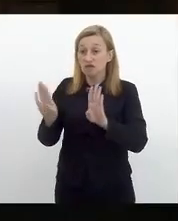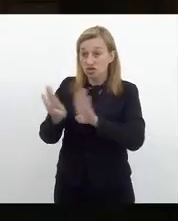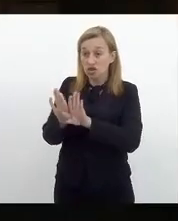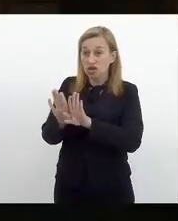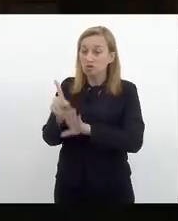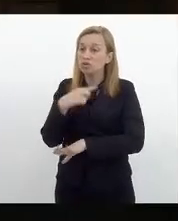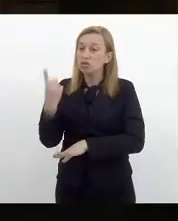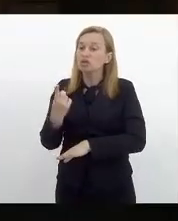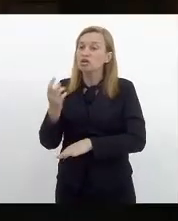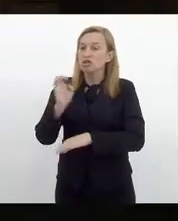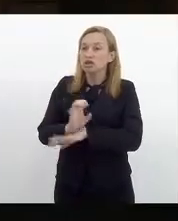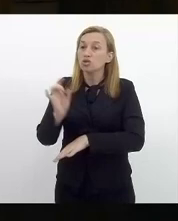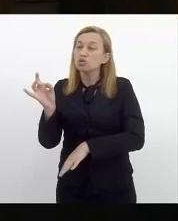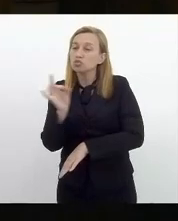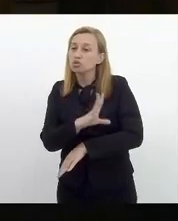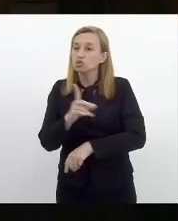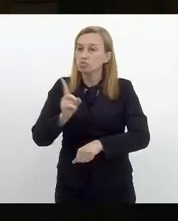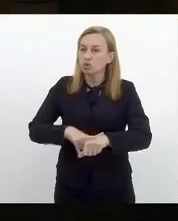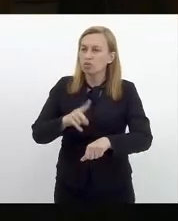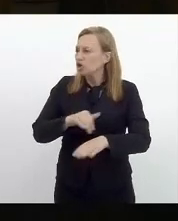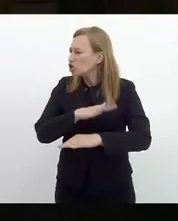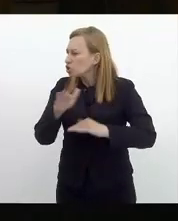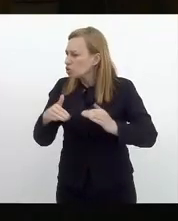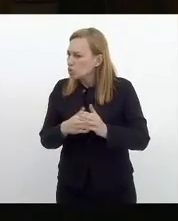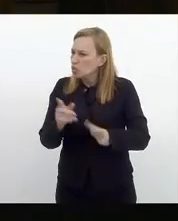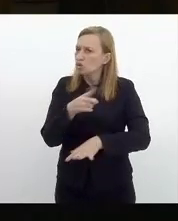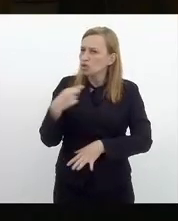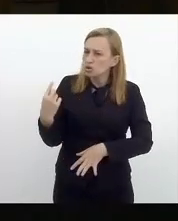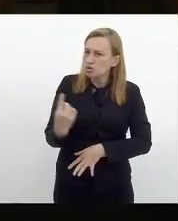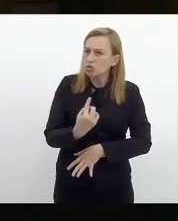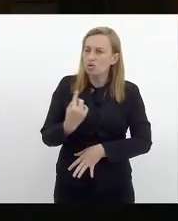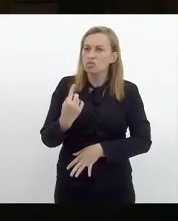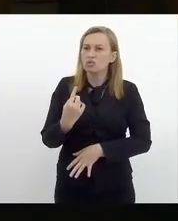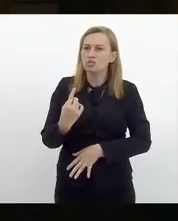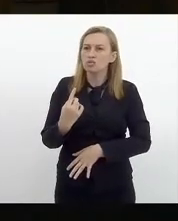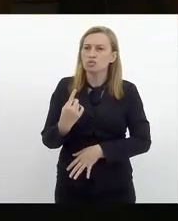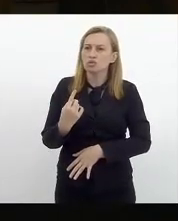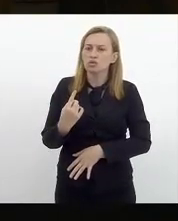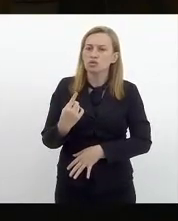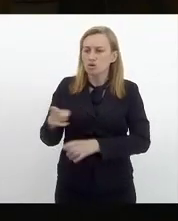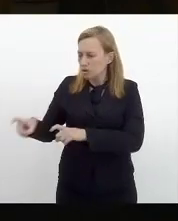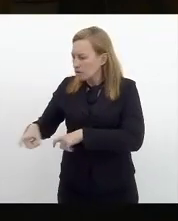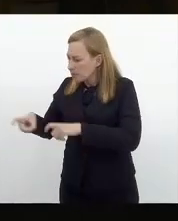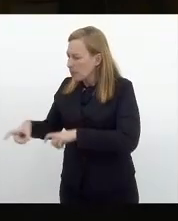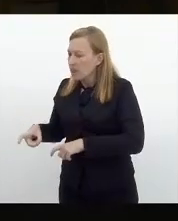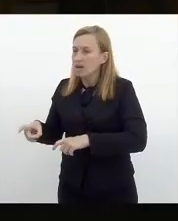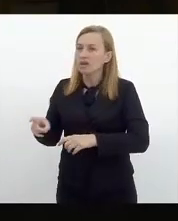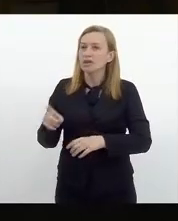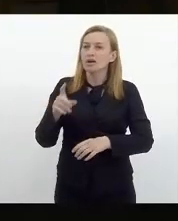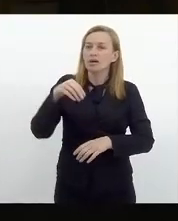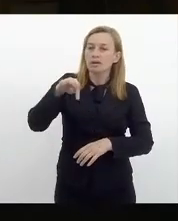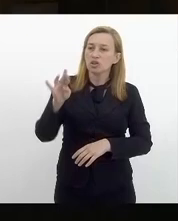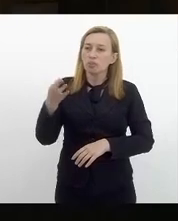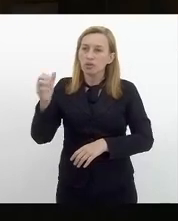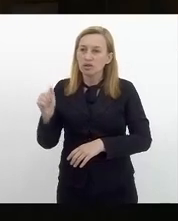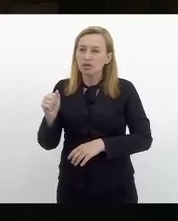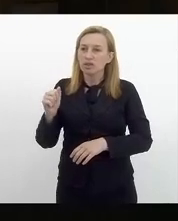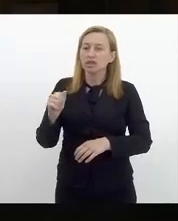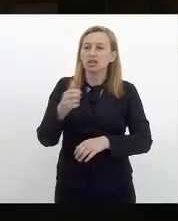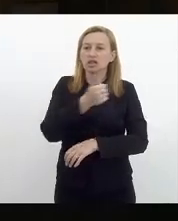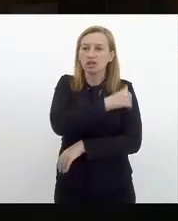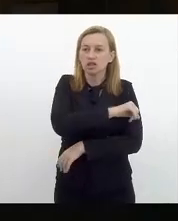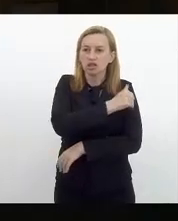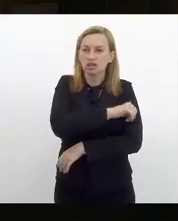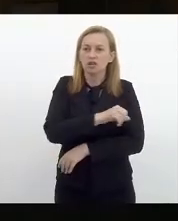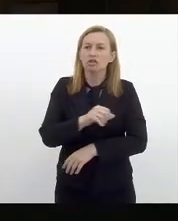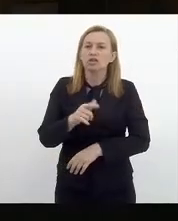nosso estado nos últimos anos e todas elas no nosso interior na região metropolitana O Grande Rio né